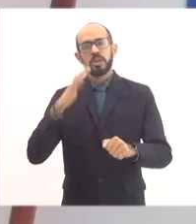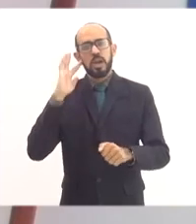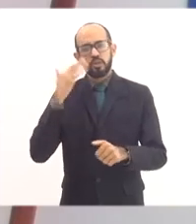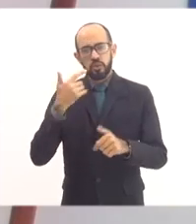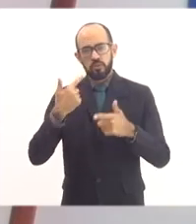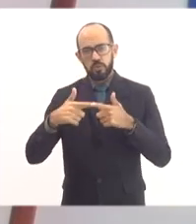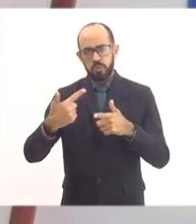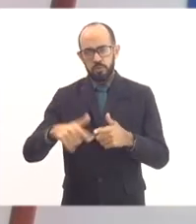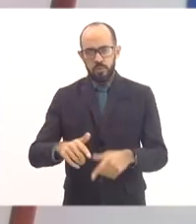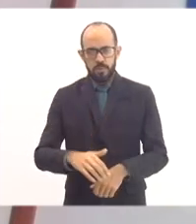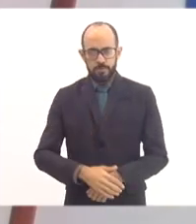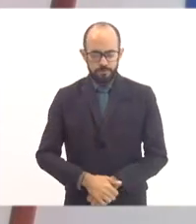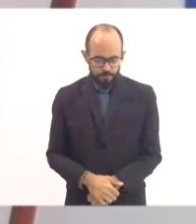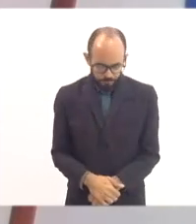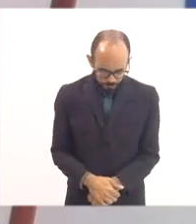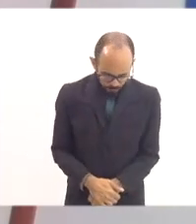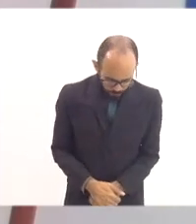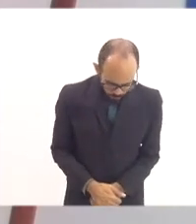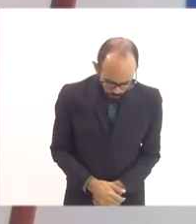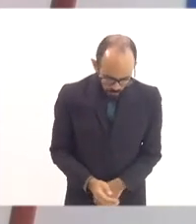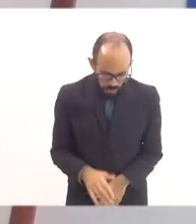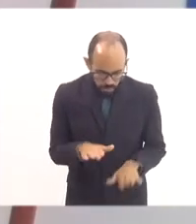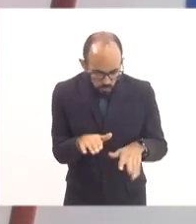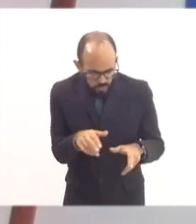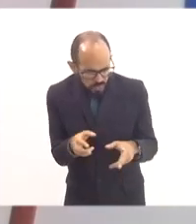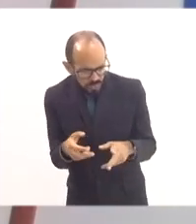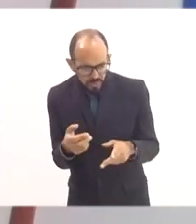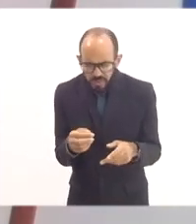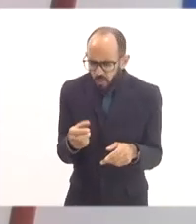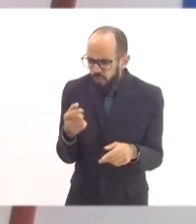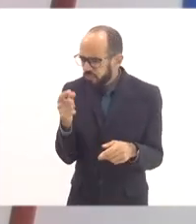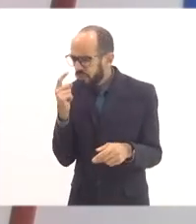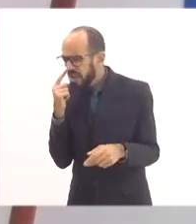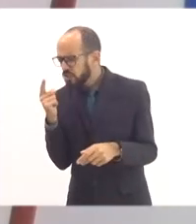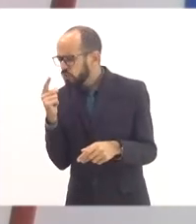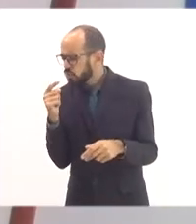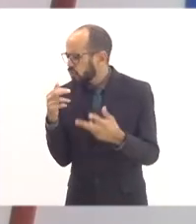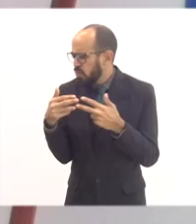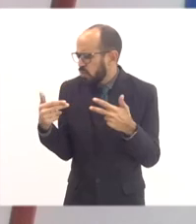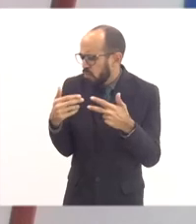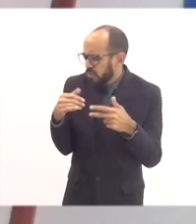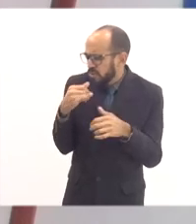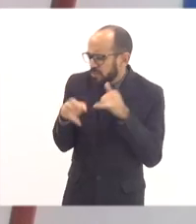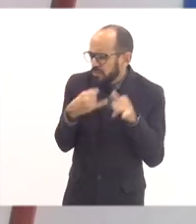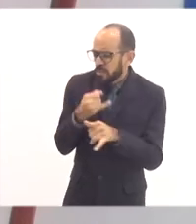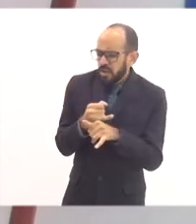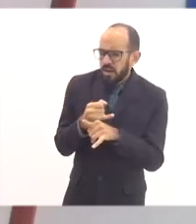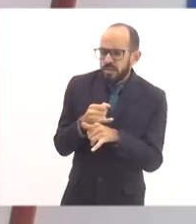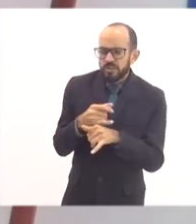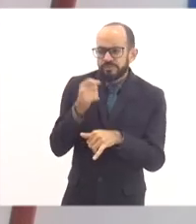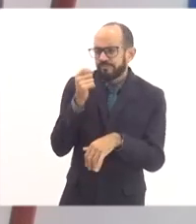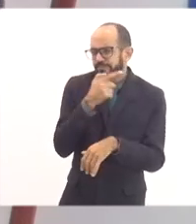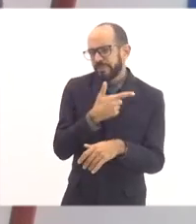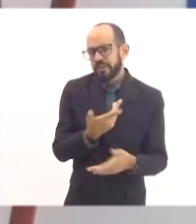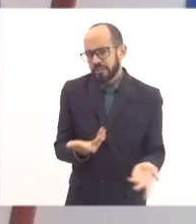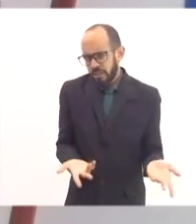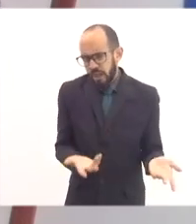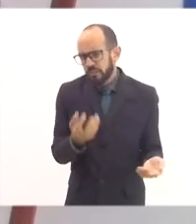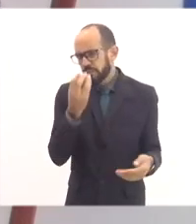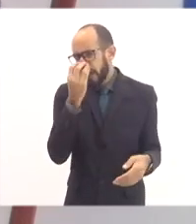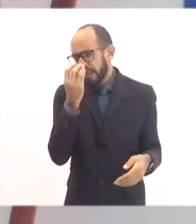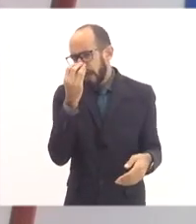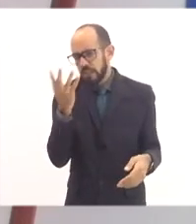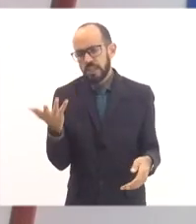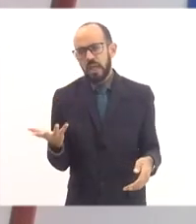a essa questão. Quero dizer que escuto muita palhaçada na internet, muita gracinha na internet. Só dois aspectos, aproveitando